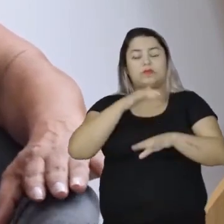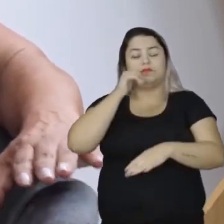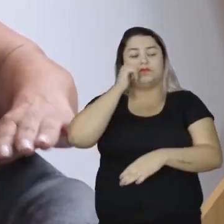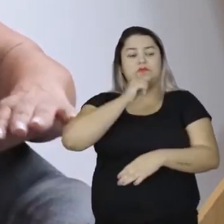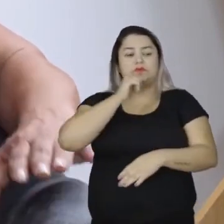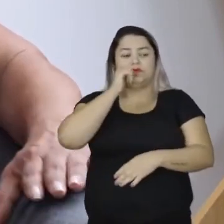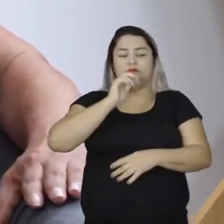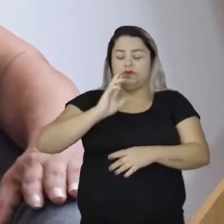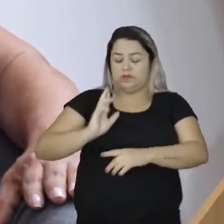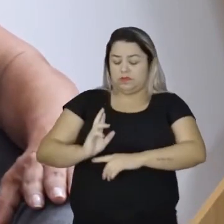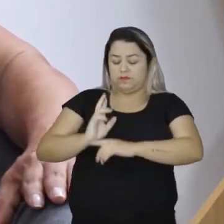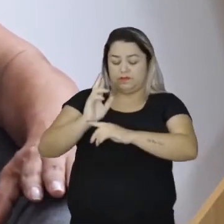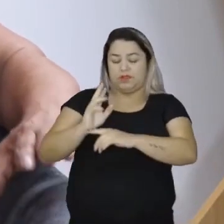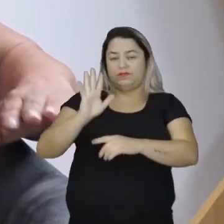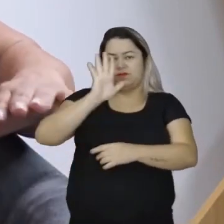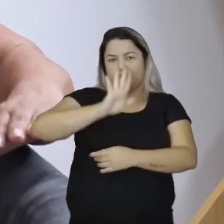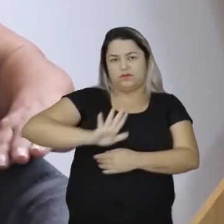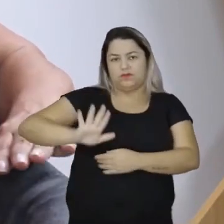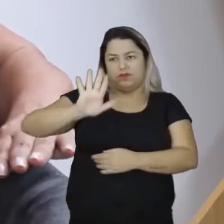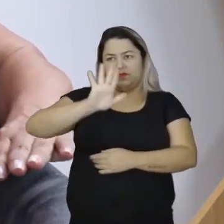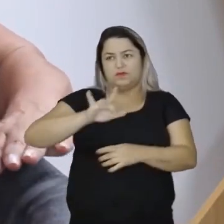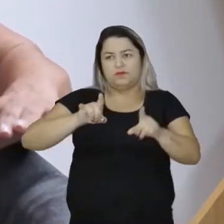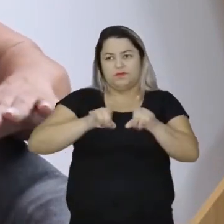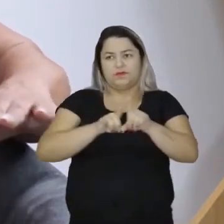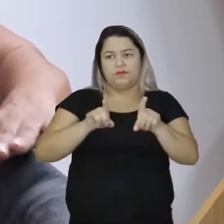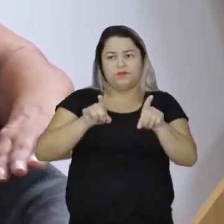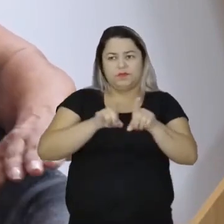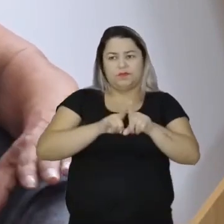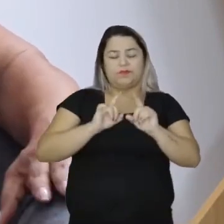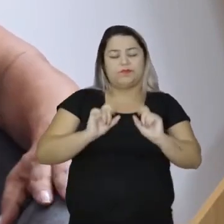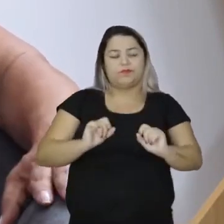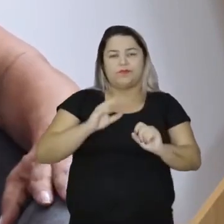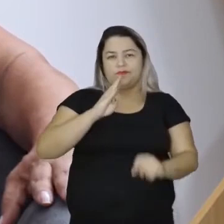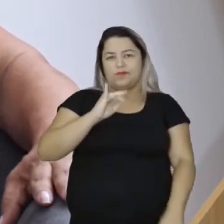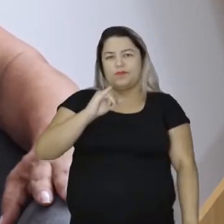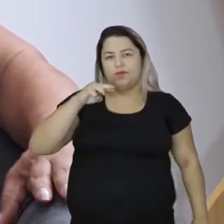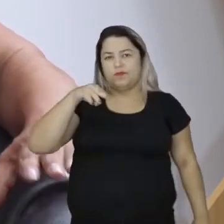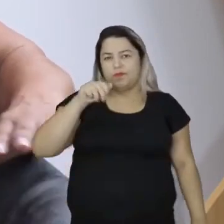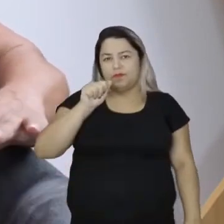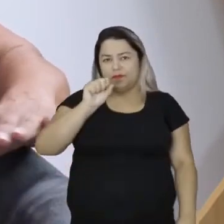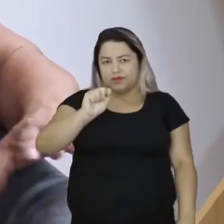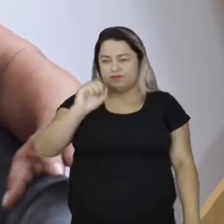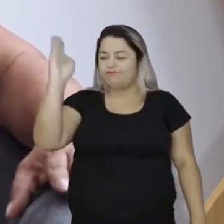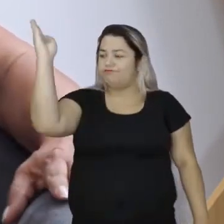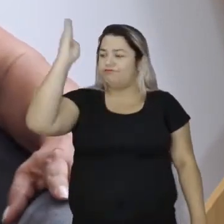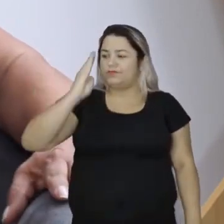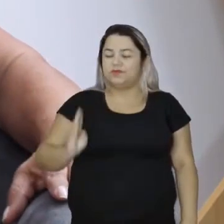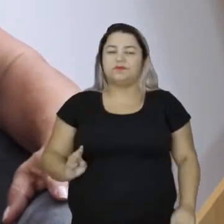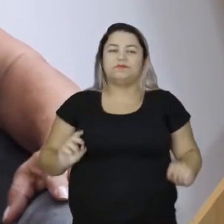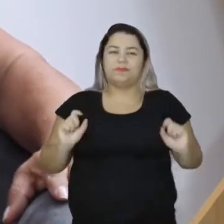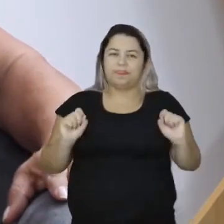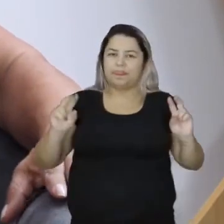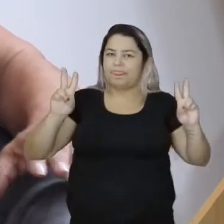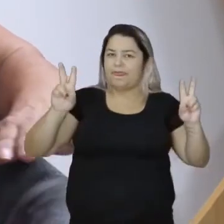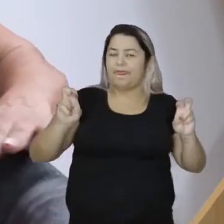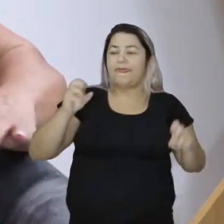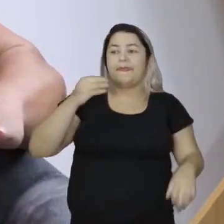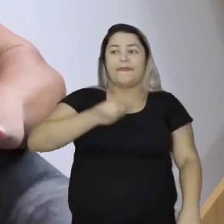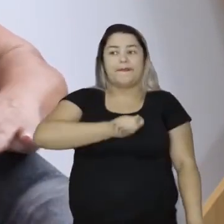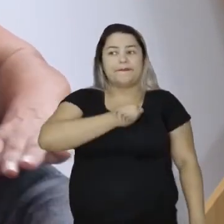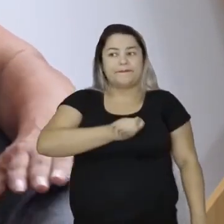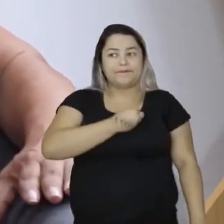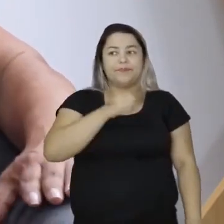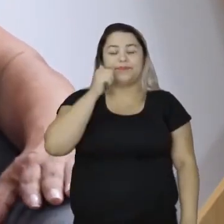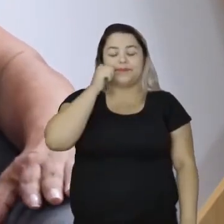representantes de entidades nacionais e dos biomas brasileiros. O impacto sobre a vida das mulheres é